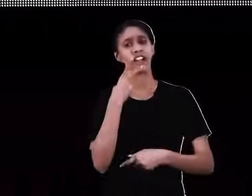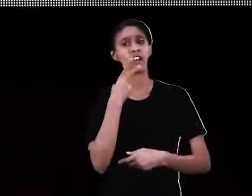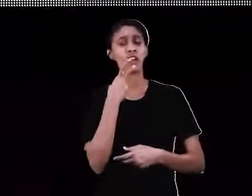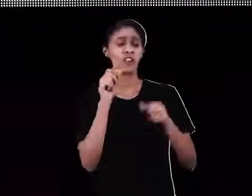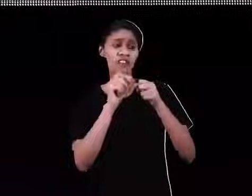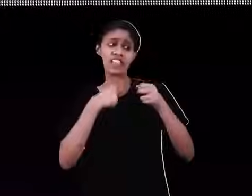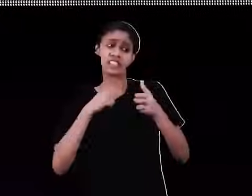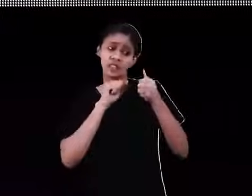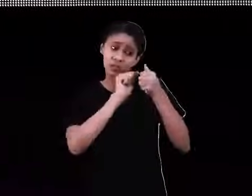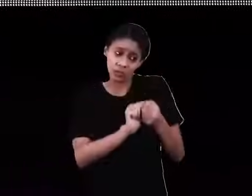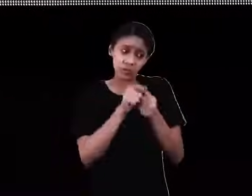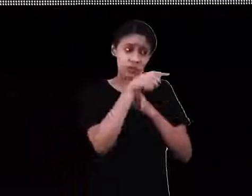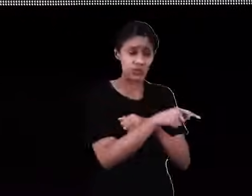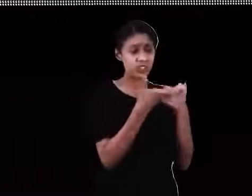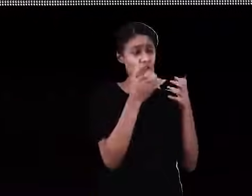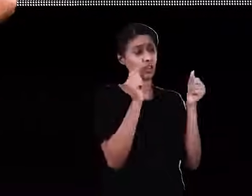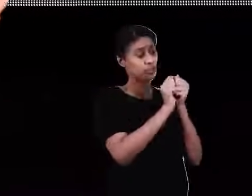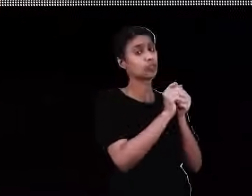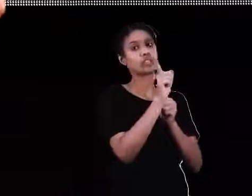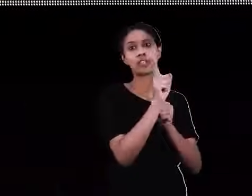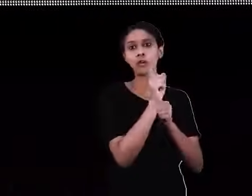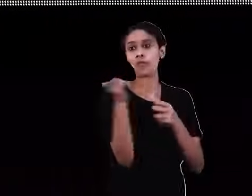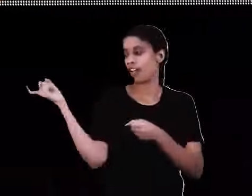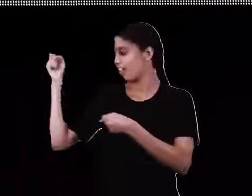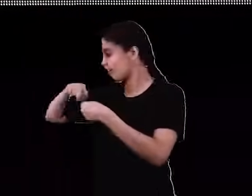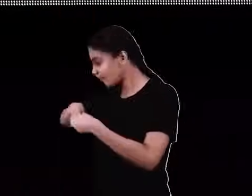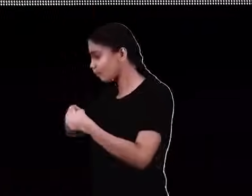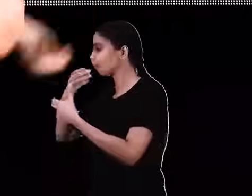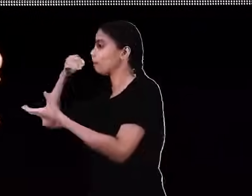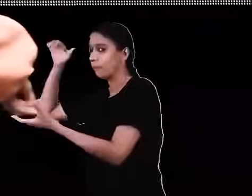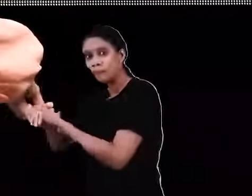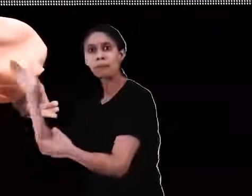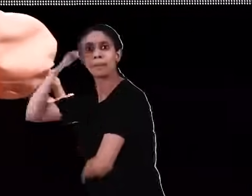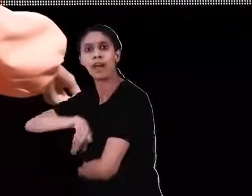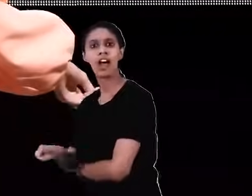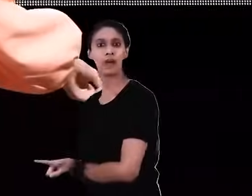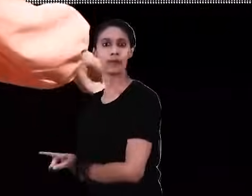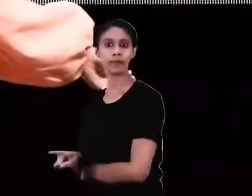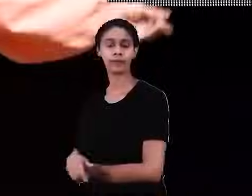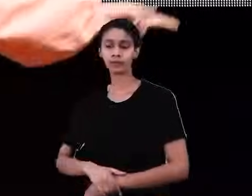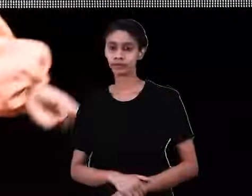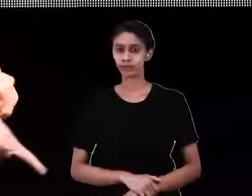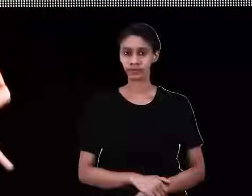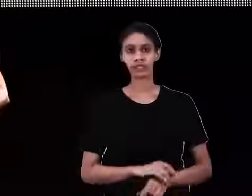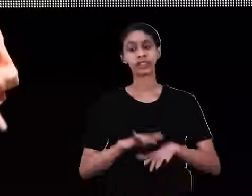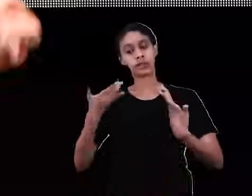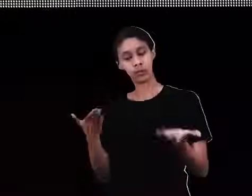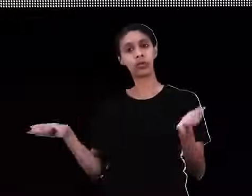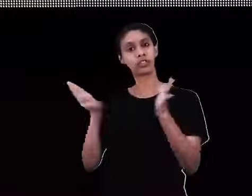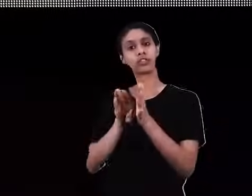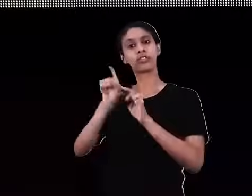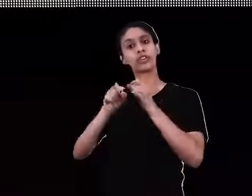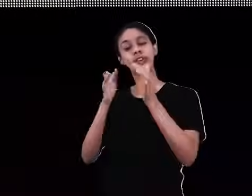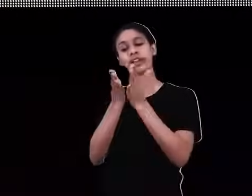na tua caravana, eu quero ir embora. Não, ela volta, volta pro marido ruim. E quando ela chega lá, o que é que a